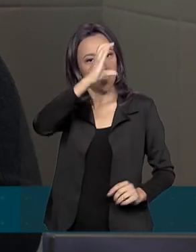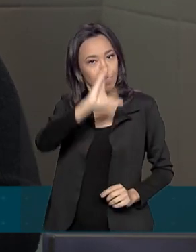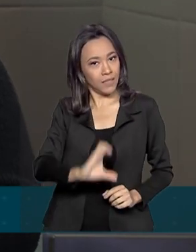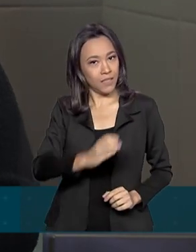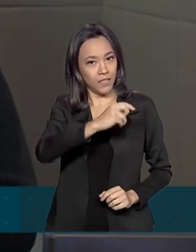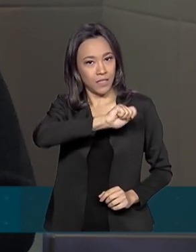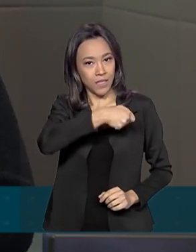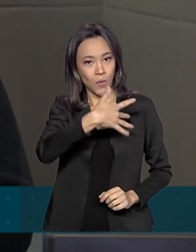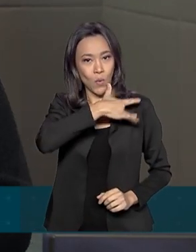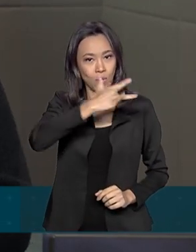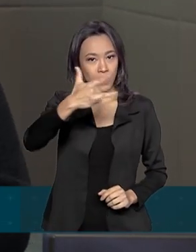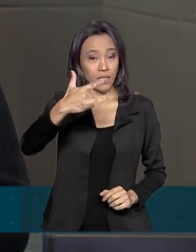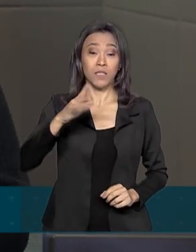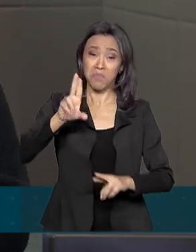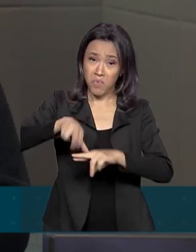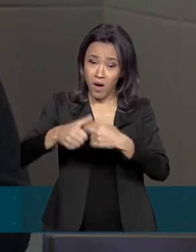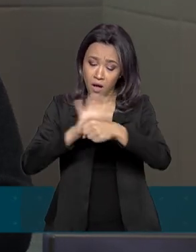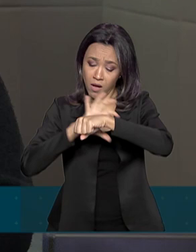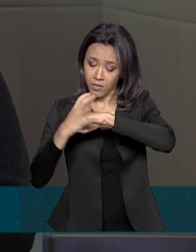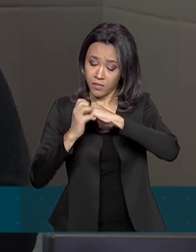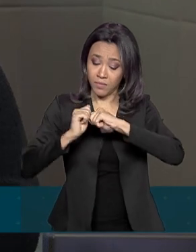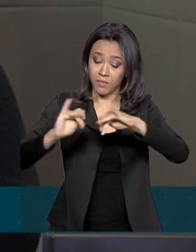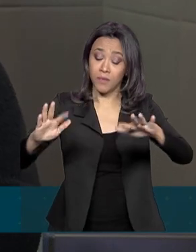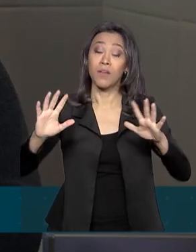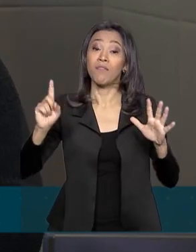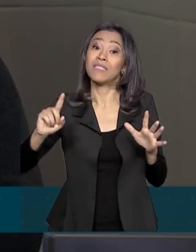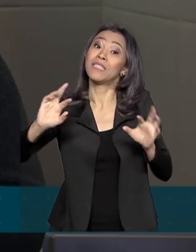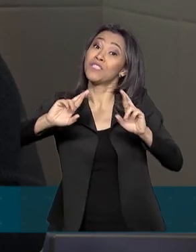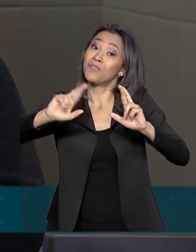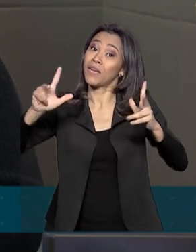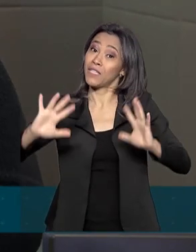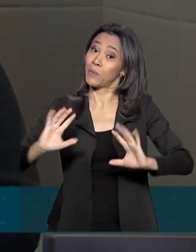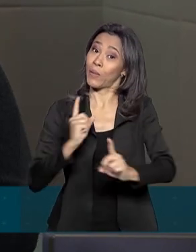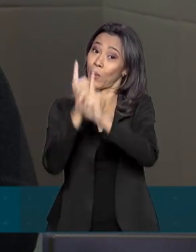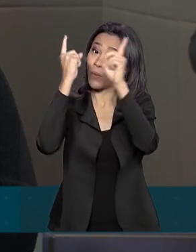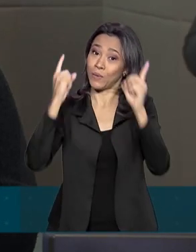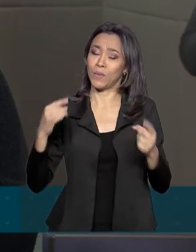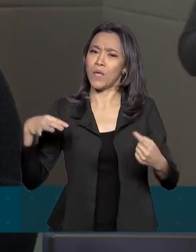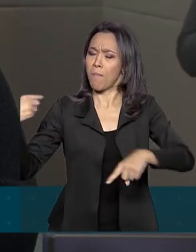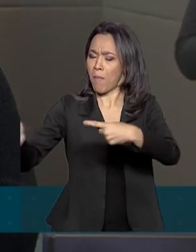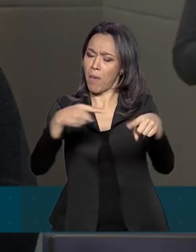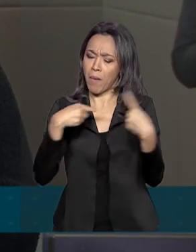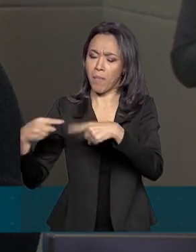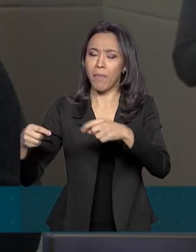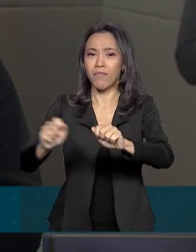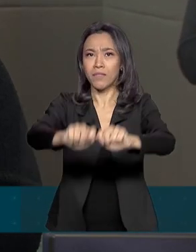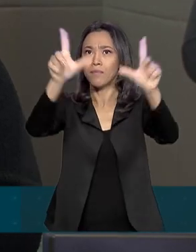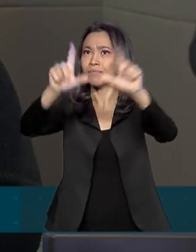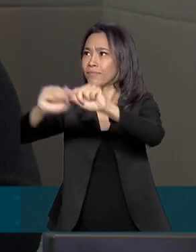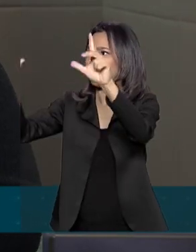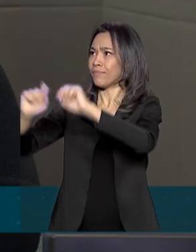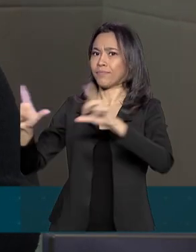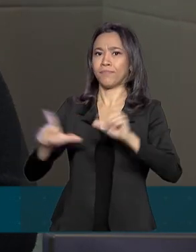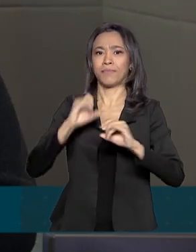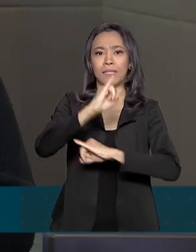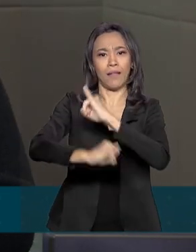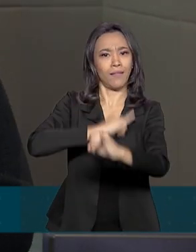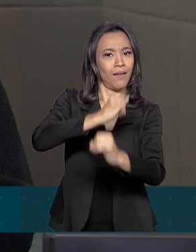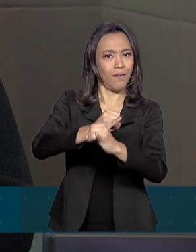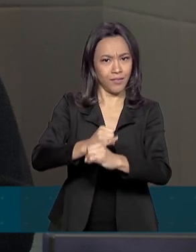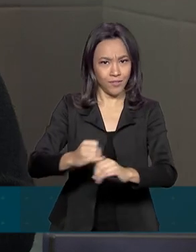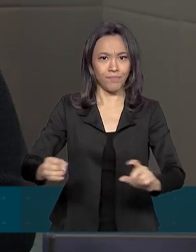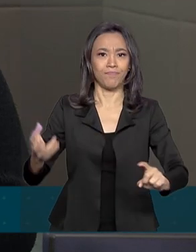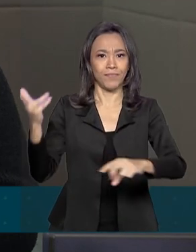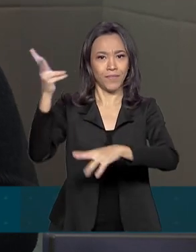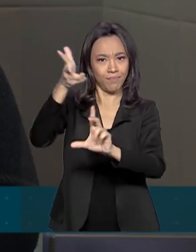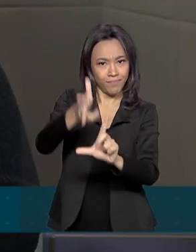Lorenzoni. E por causa da pandemia do coronavírus, este ano o evento vai ser um pouquinho diferente. Os debates vão ocorrer de forma virtual. O tema da Semana Nacional